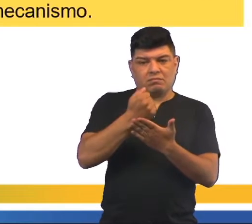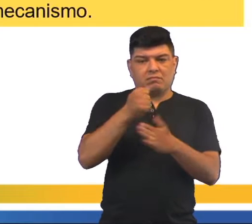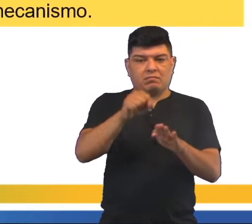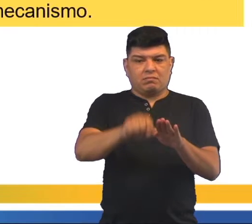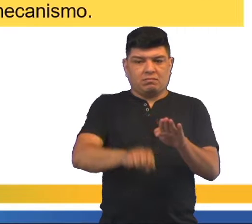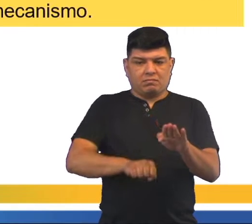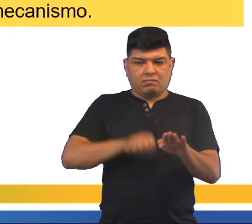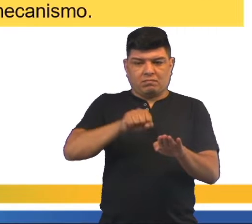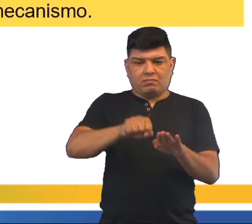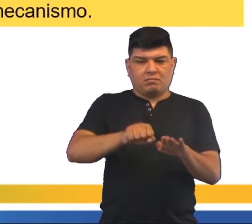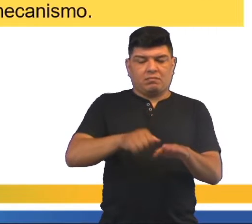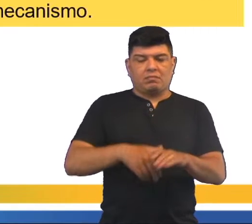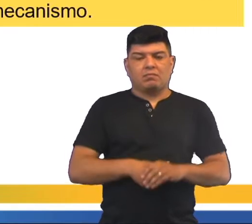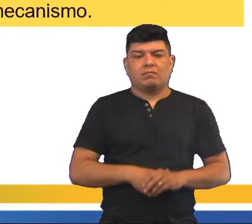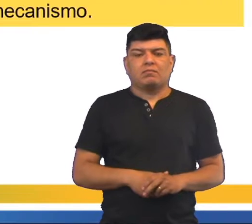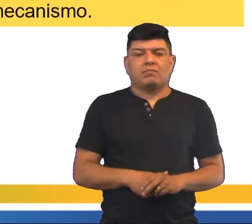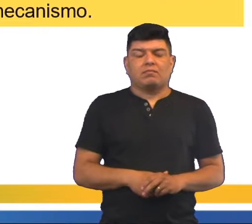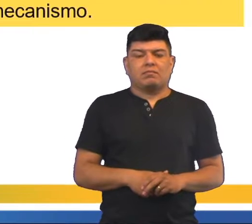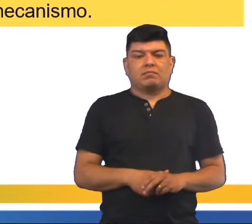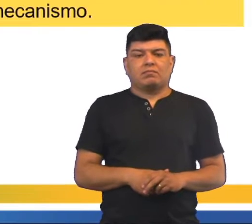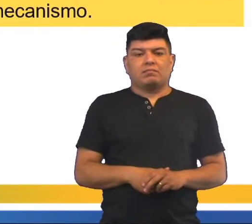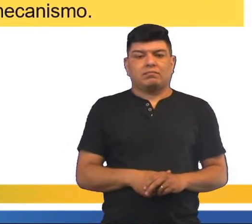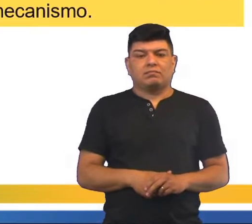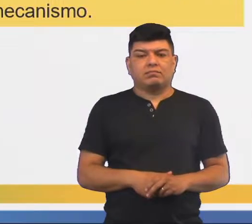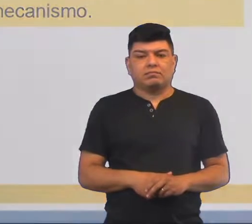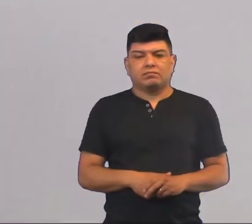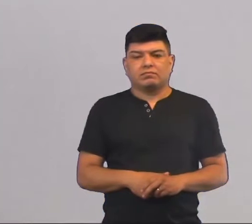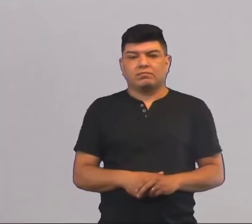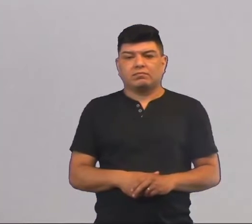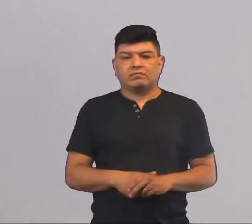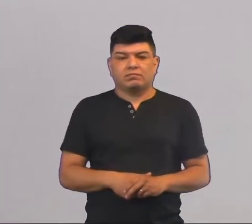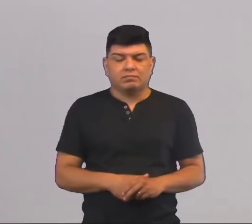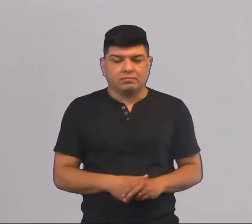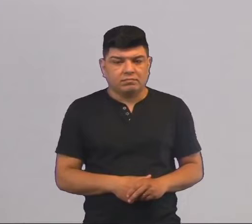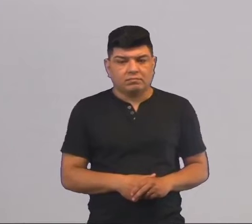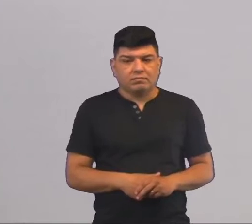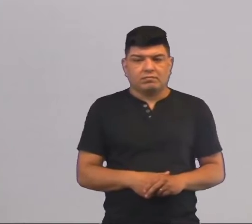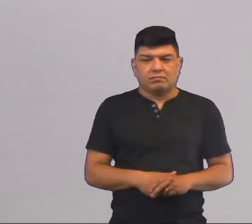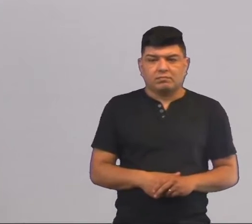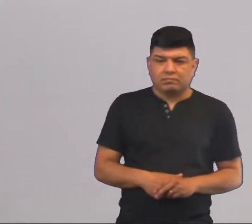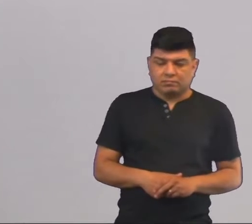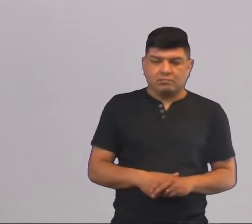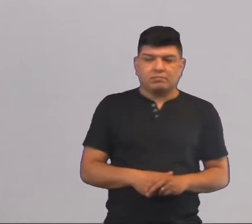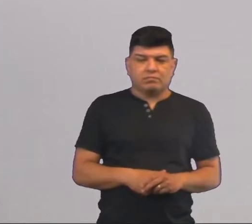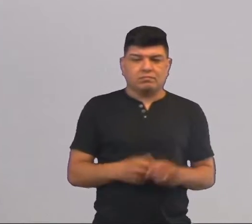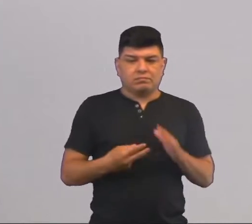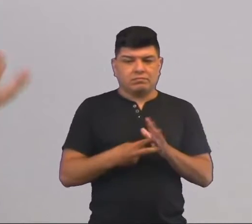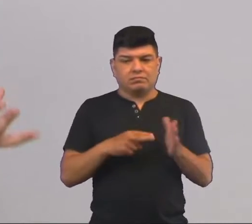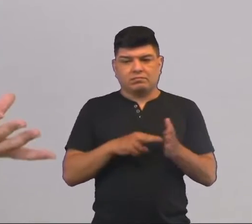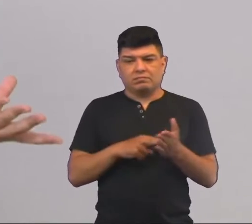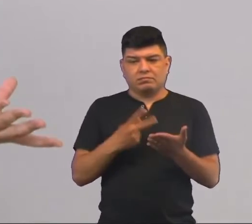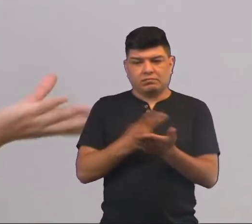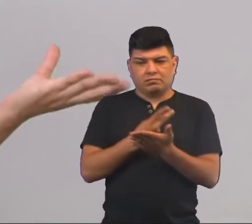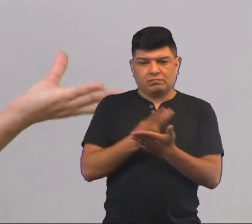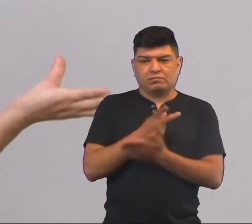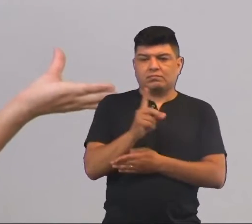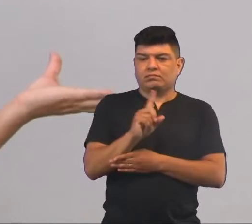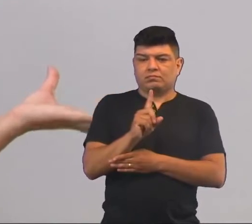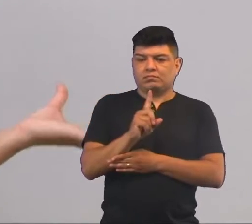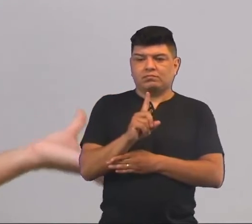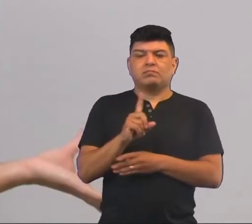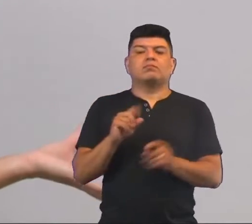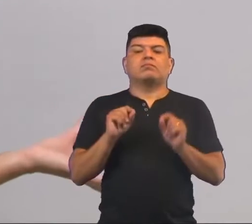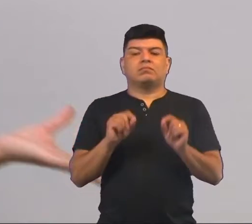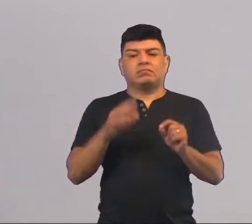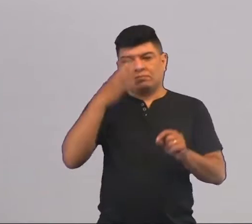é substituído pela ação do mecanismo vejam essas definições não estão equivocadas